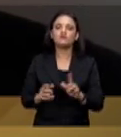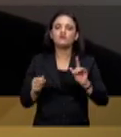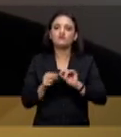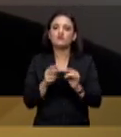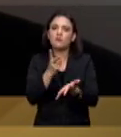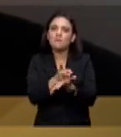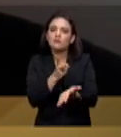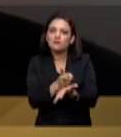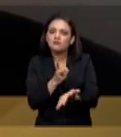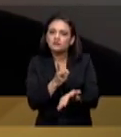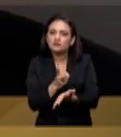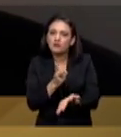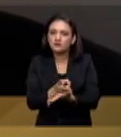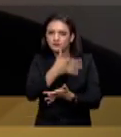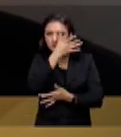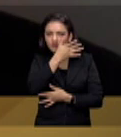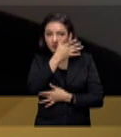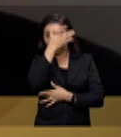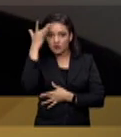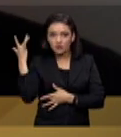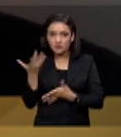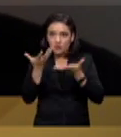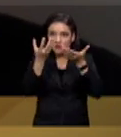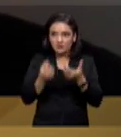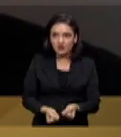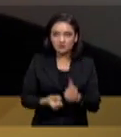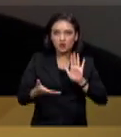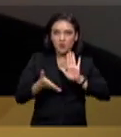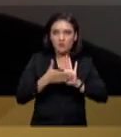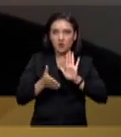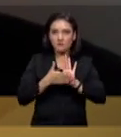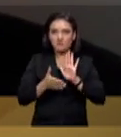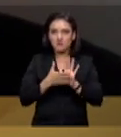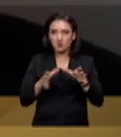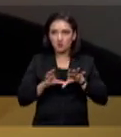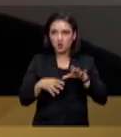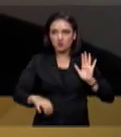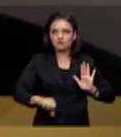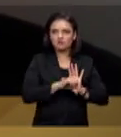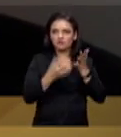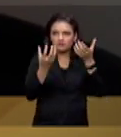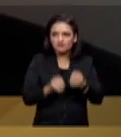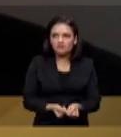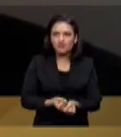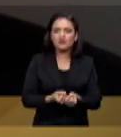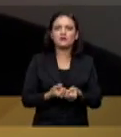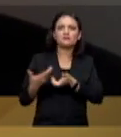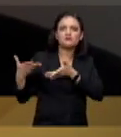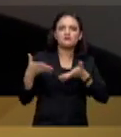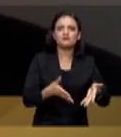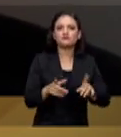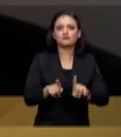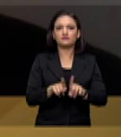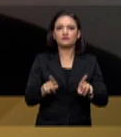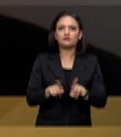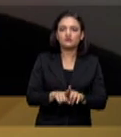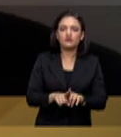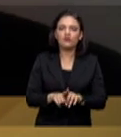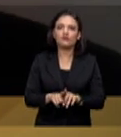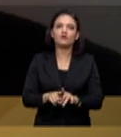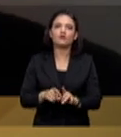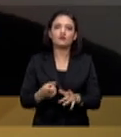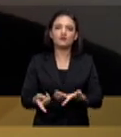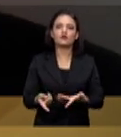agentes que aderiram aos propósitos ilícitos do grupo criminoso em cargos estratégicos na estrutura do governo